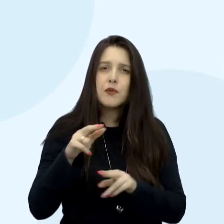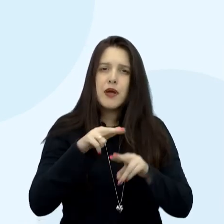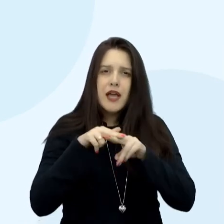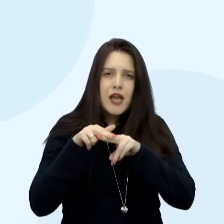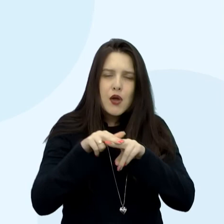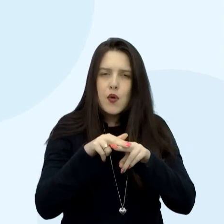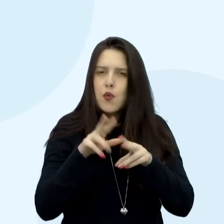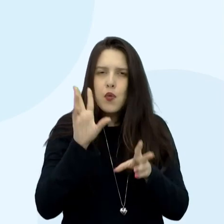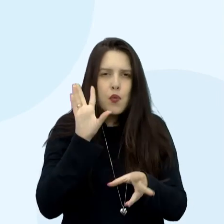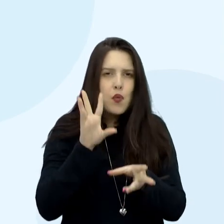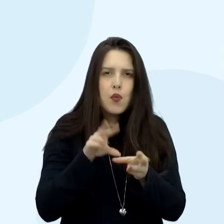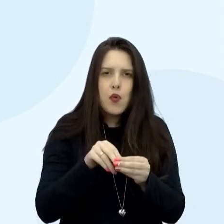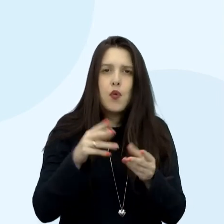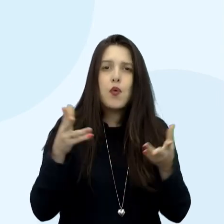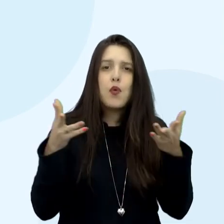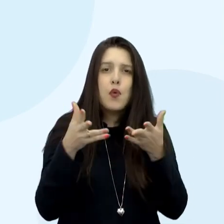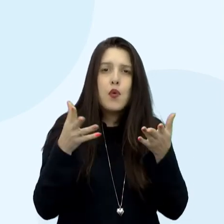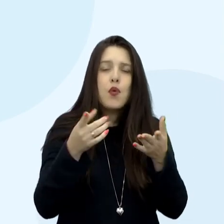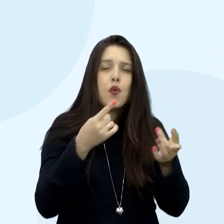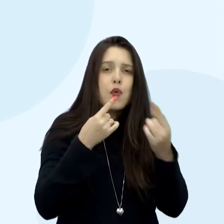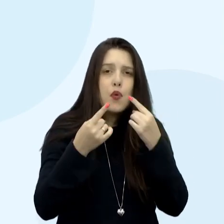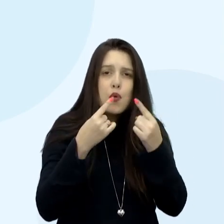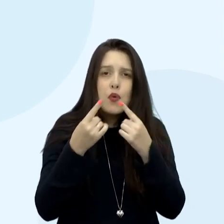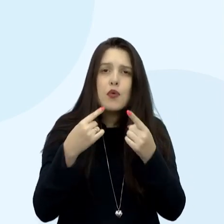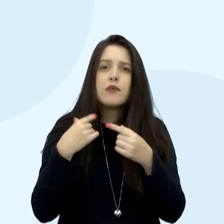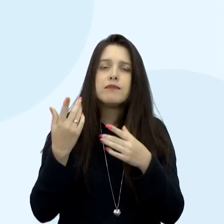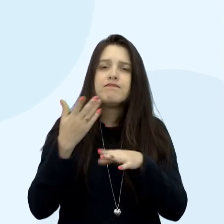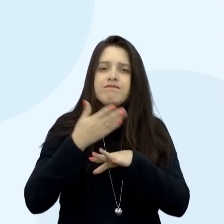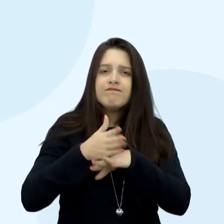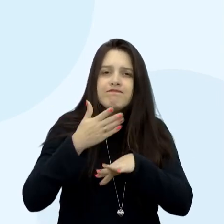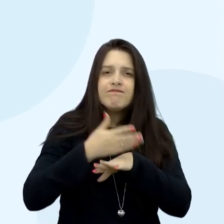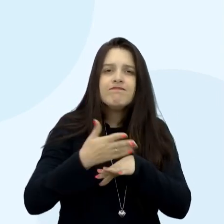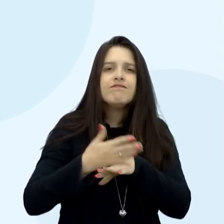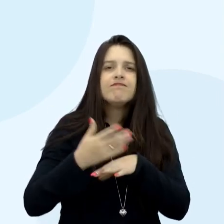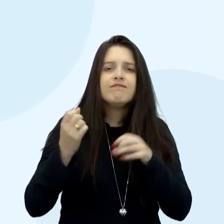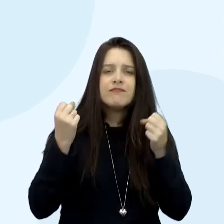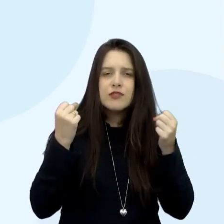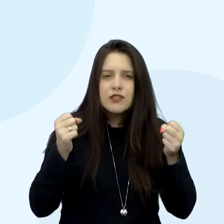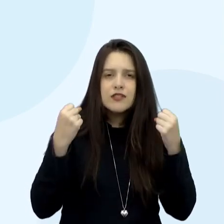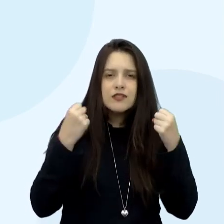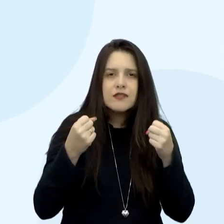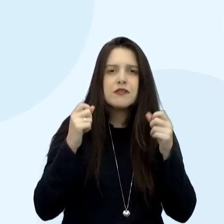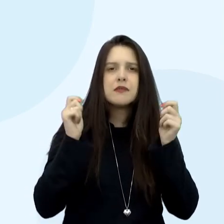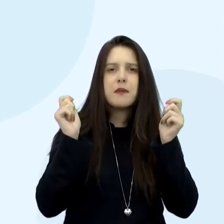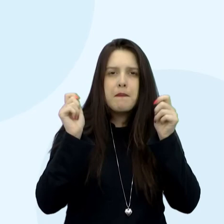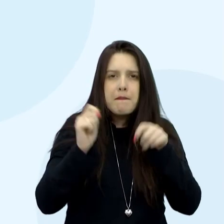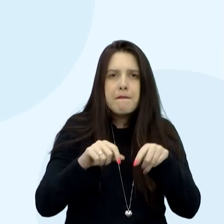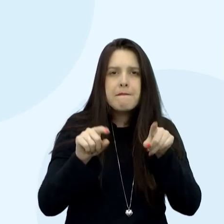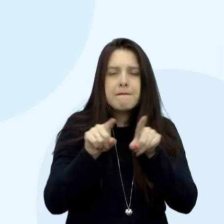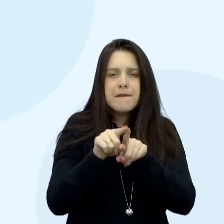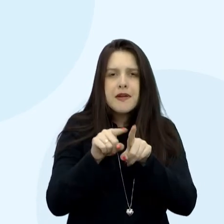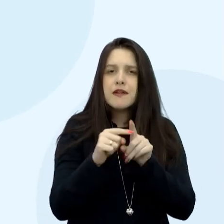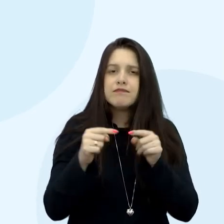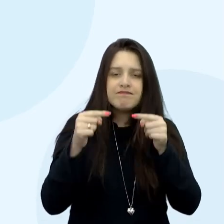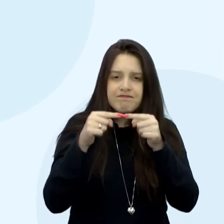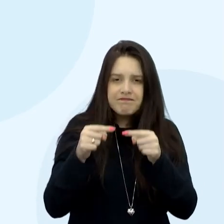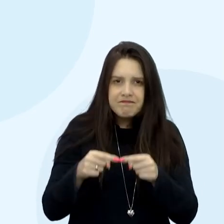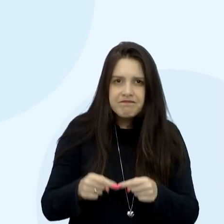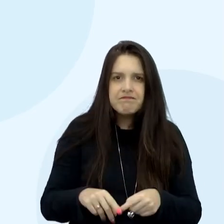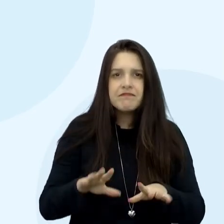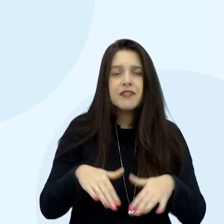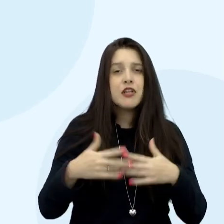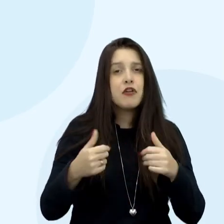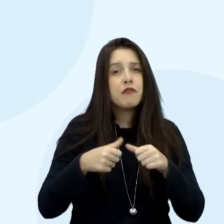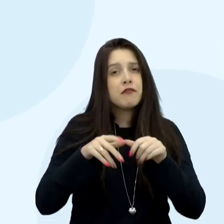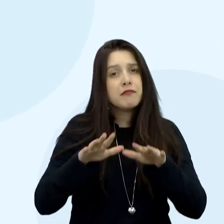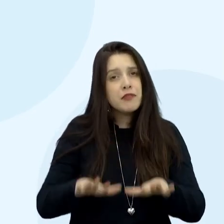resuminho. Hoje é dia de contextualizar as modalidades praticadas e produzir fotorreportagens referente a elas. E aí, o que vem por